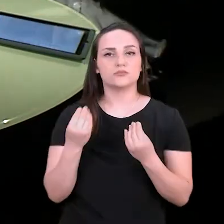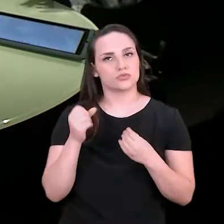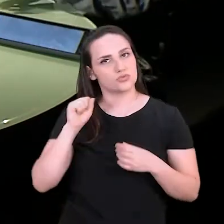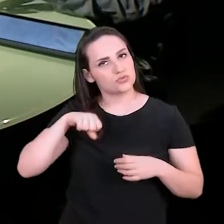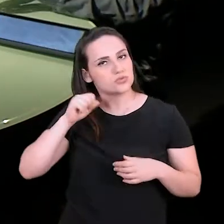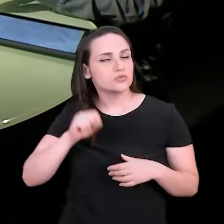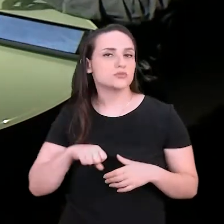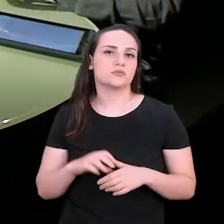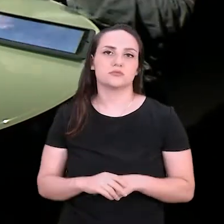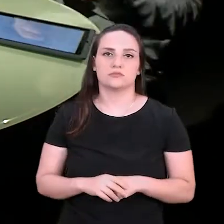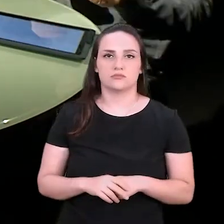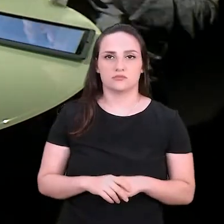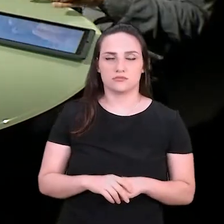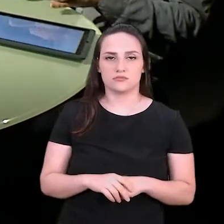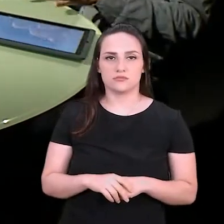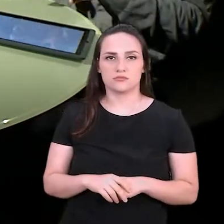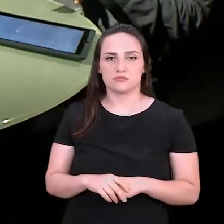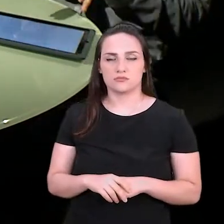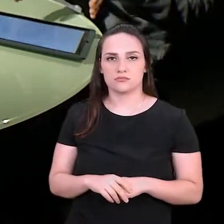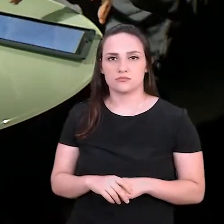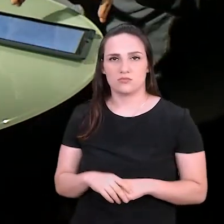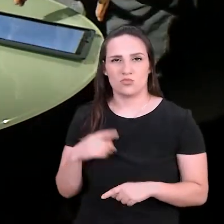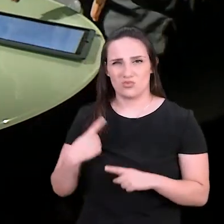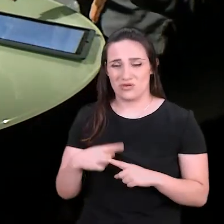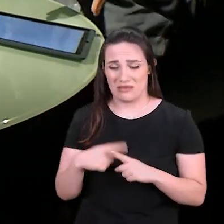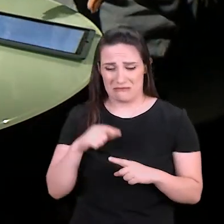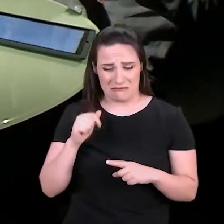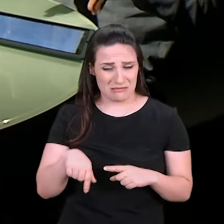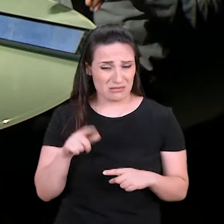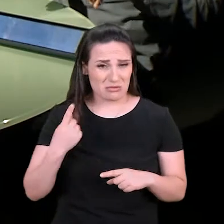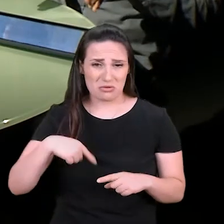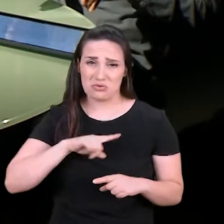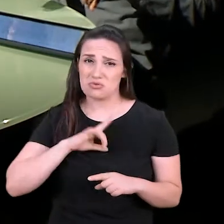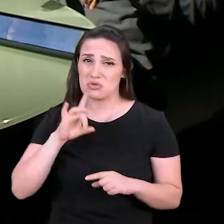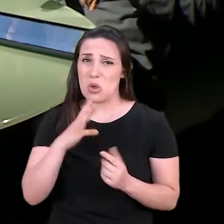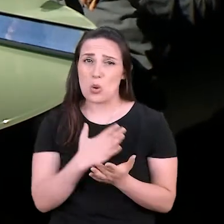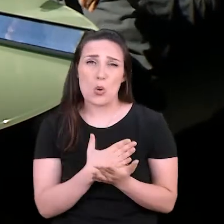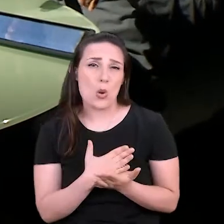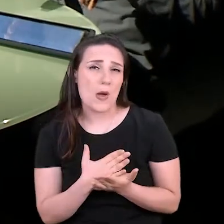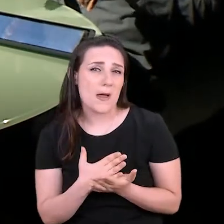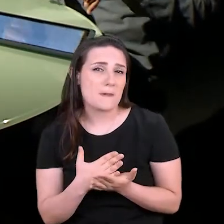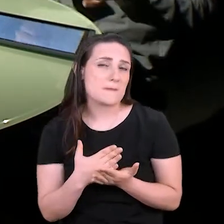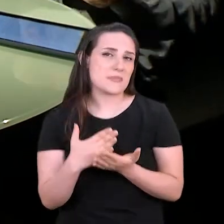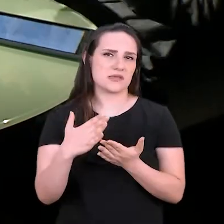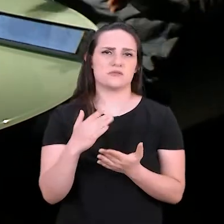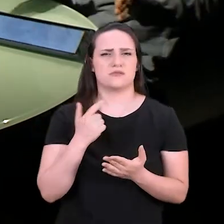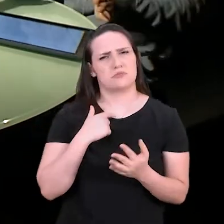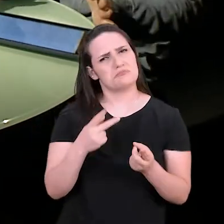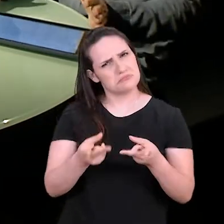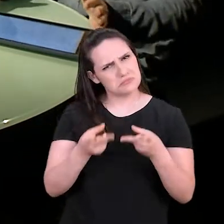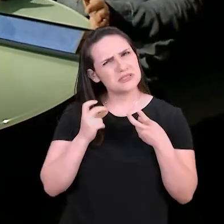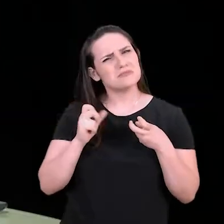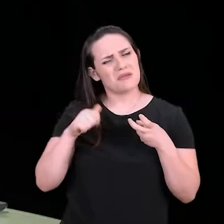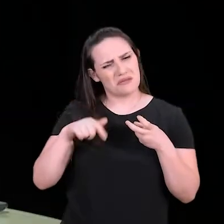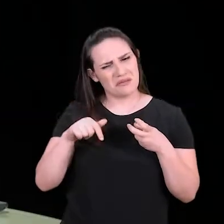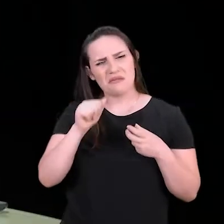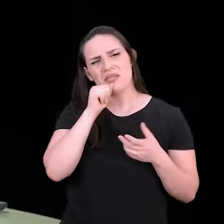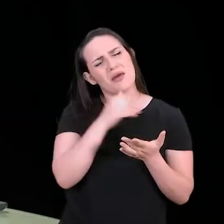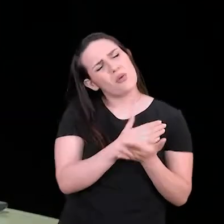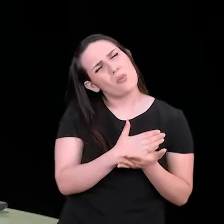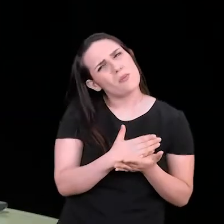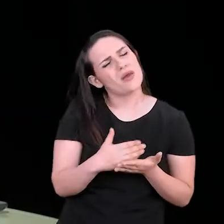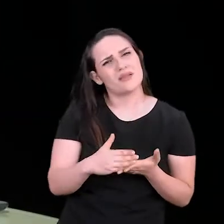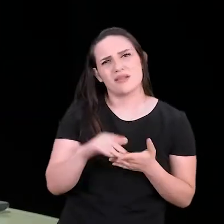havia um certo desdobramento, não estava como num cenário inicial nosso, né? E que eu consegui identificar nesse